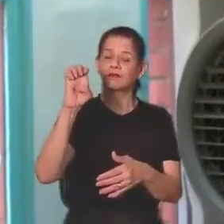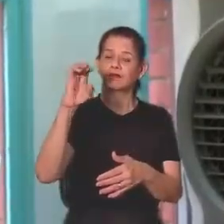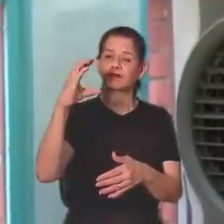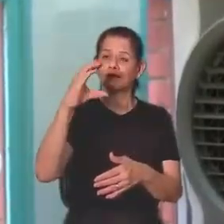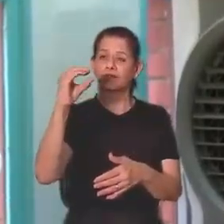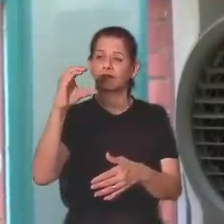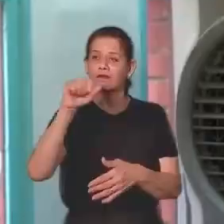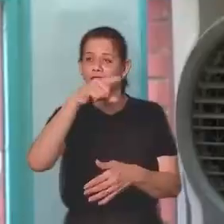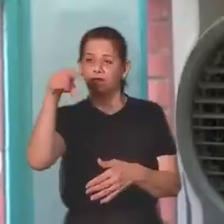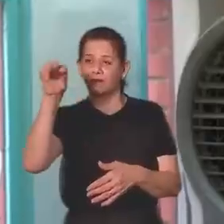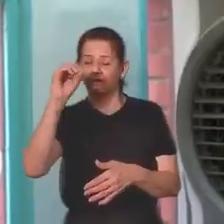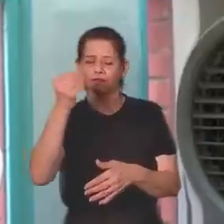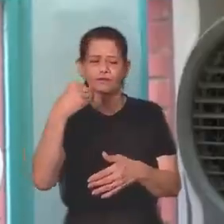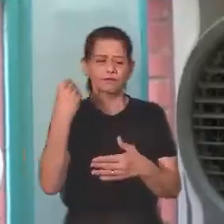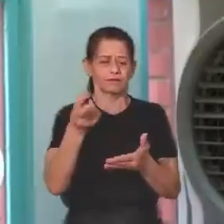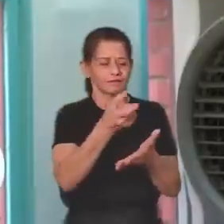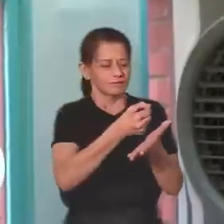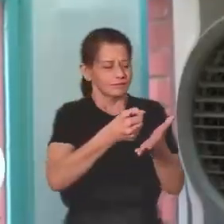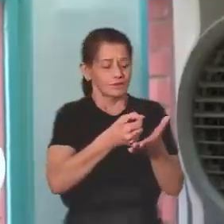que publicar